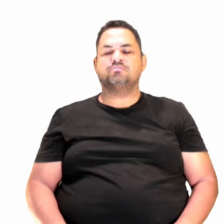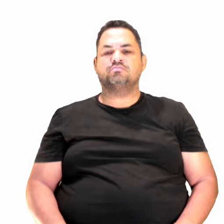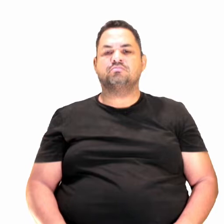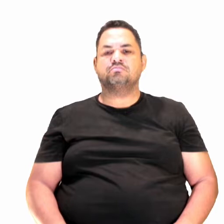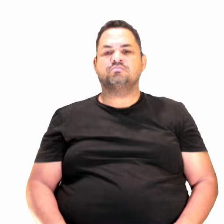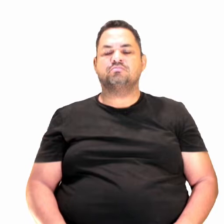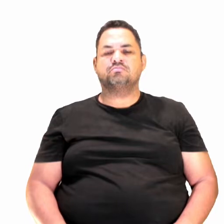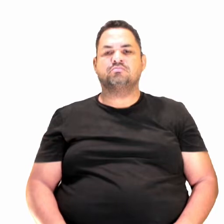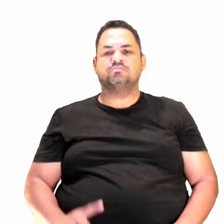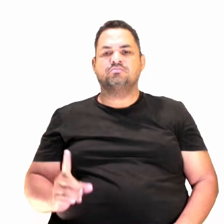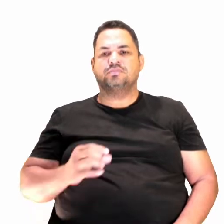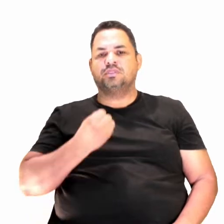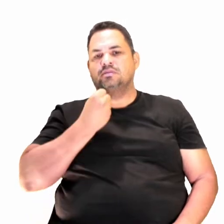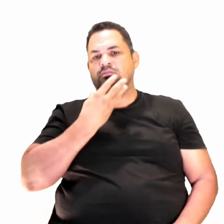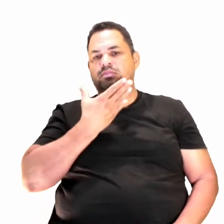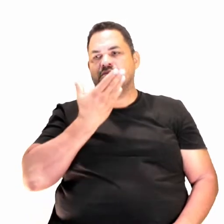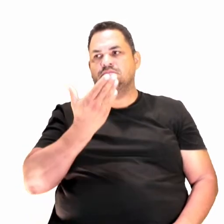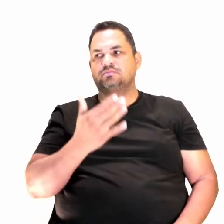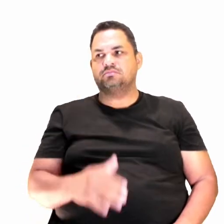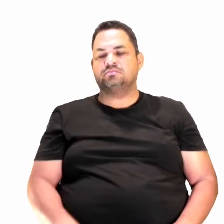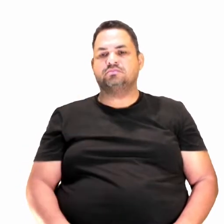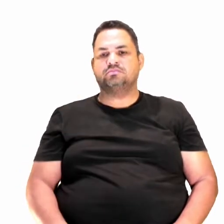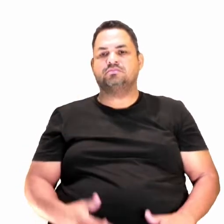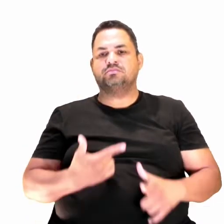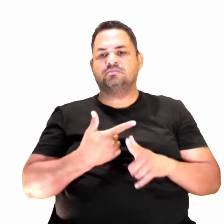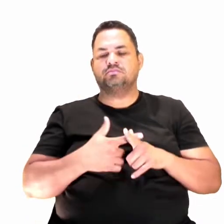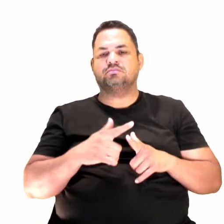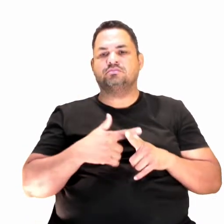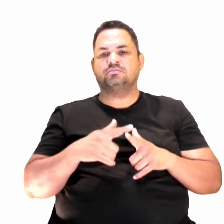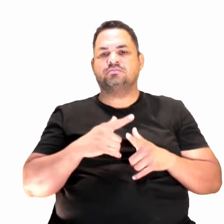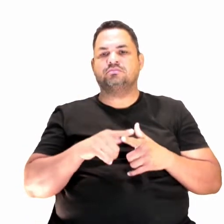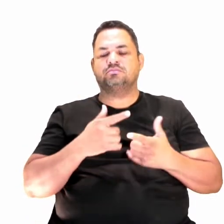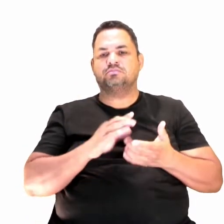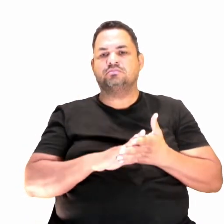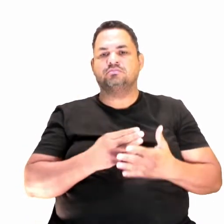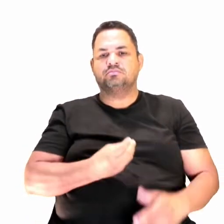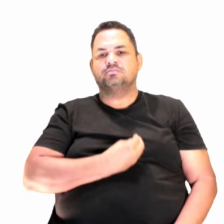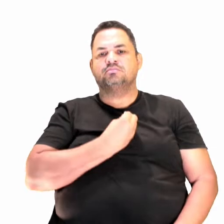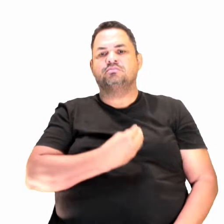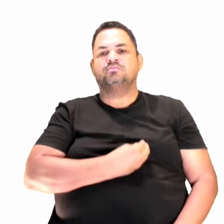algo que não é bom, então tá aí ameaçando, né, o risco de vida,